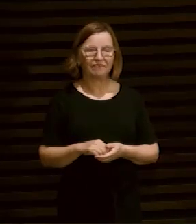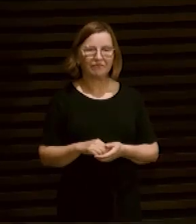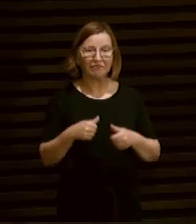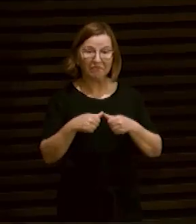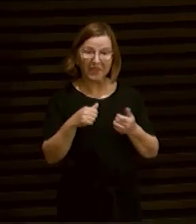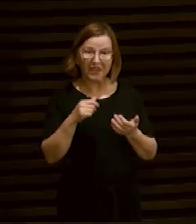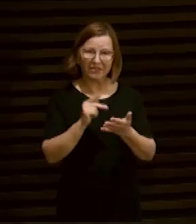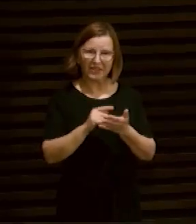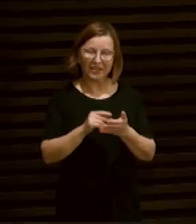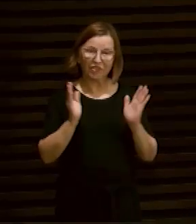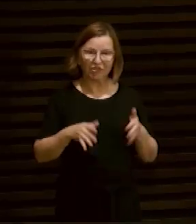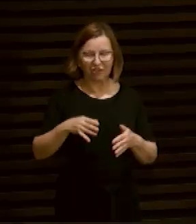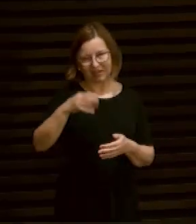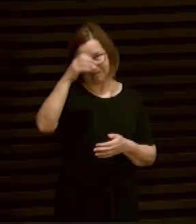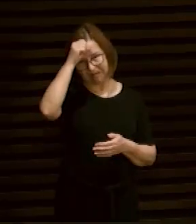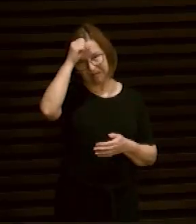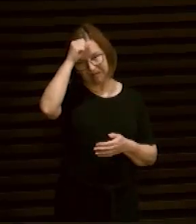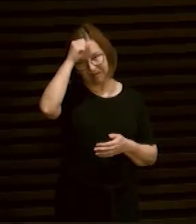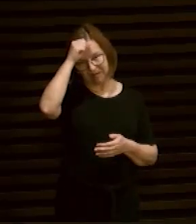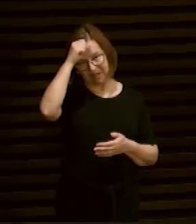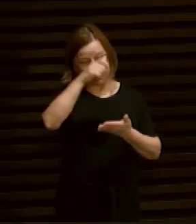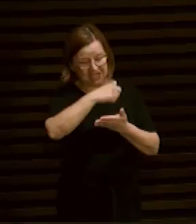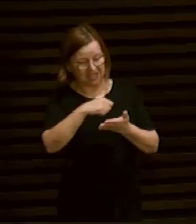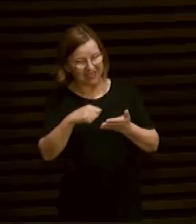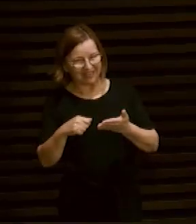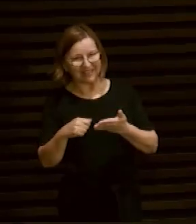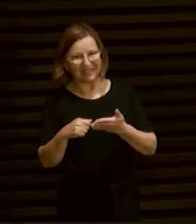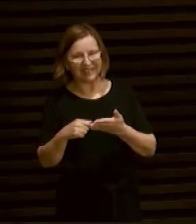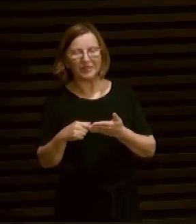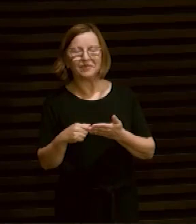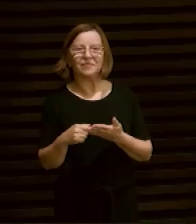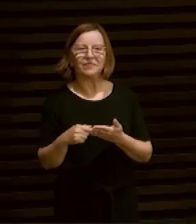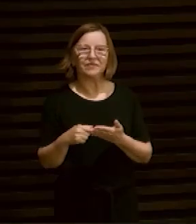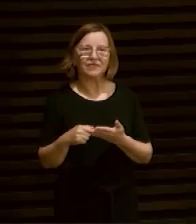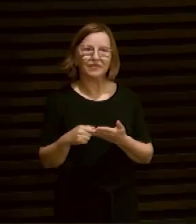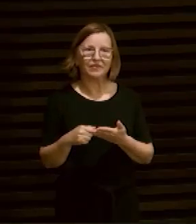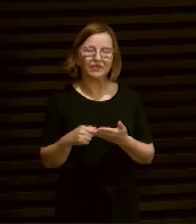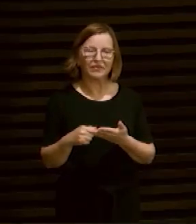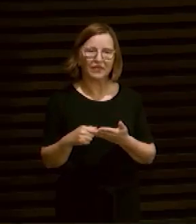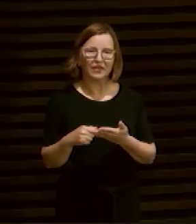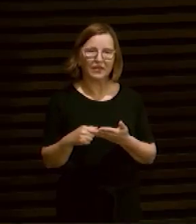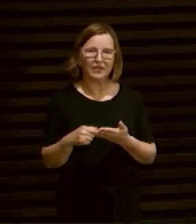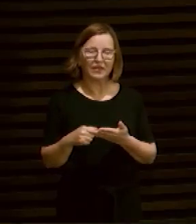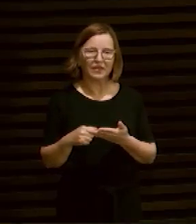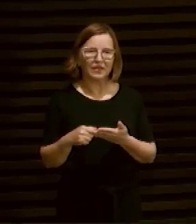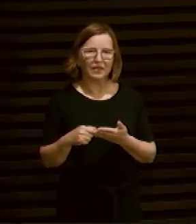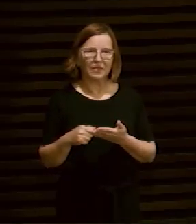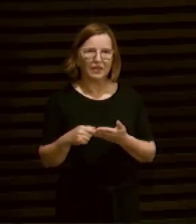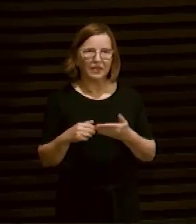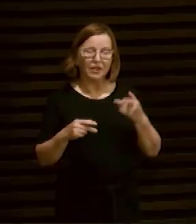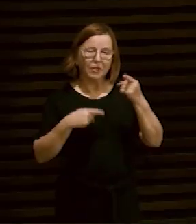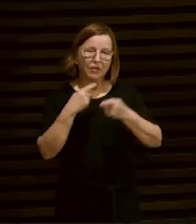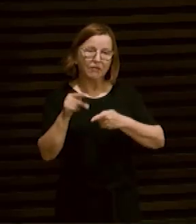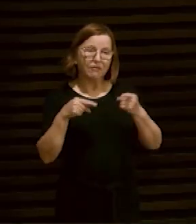verdades ouvidas ou escritas estão relacionadas ao primeiro capítulo e também a tudo aquilo